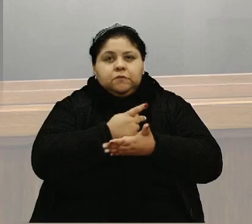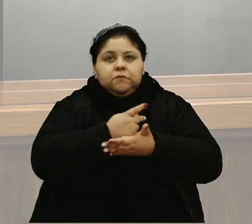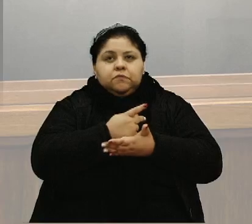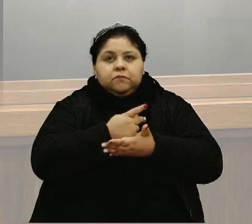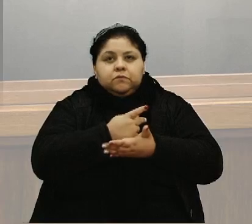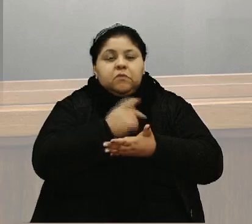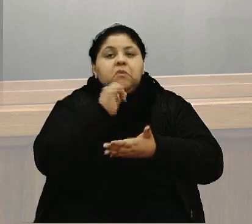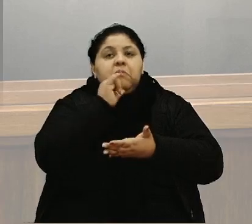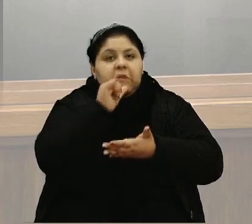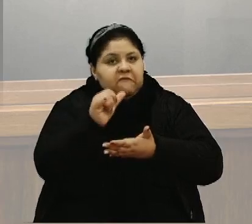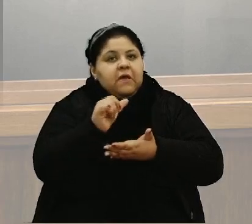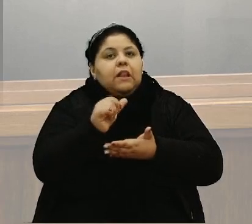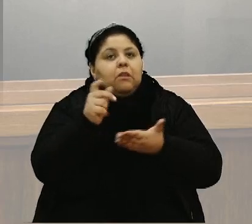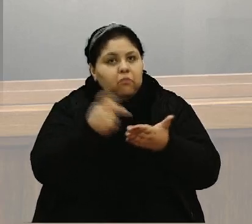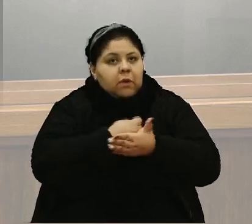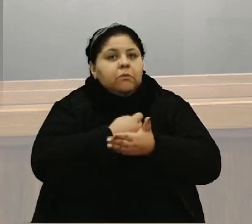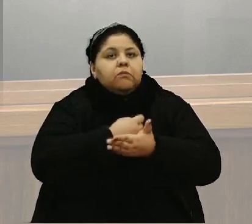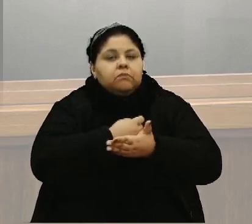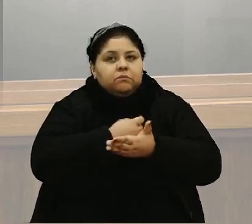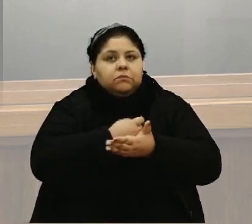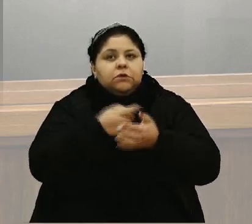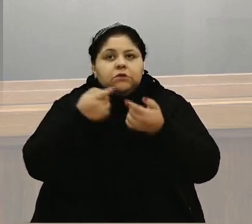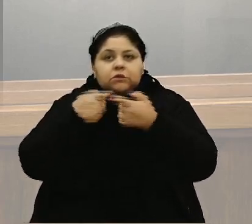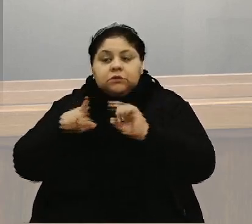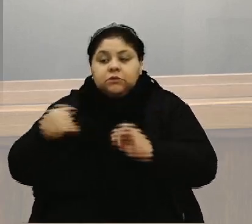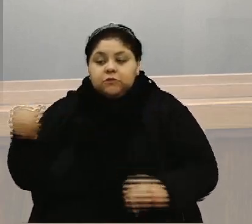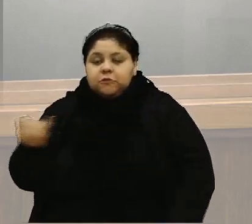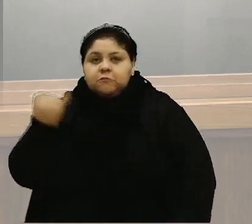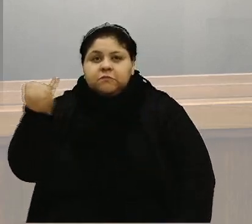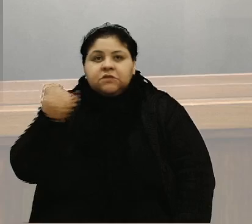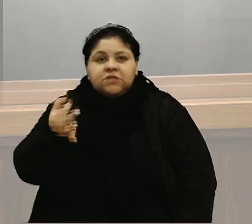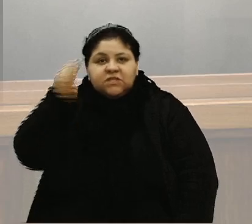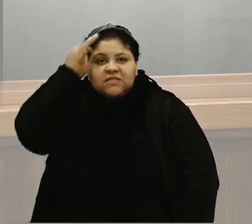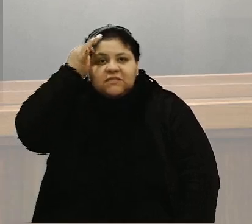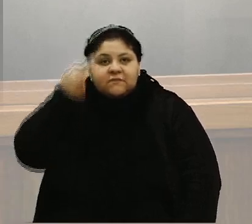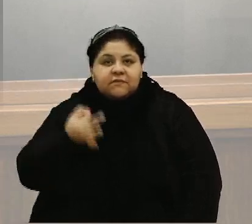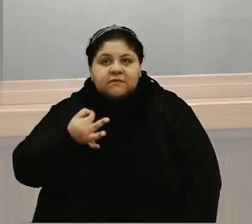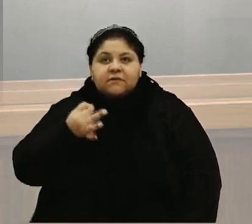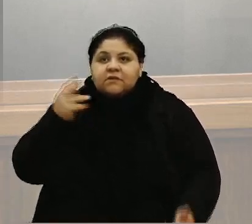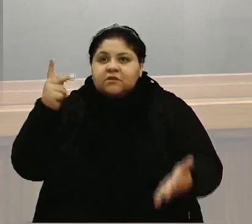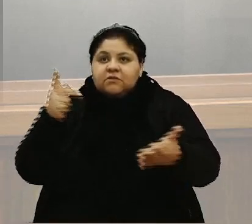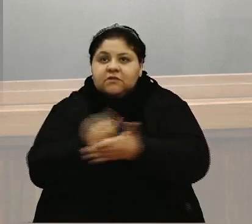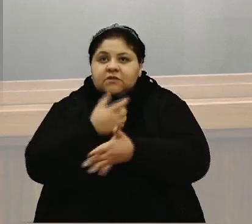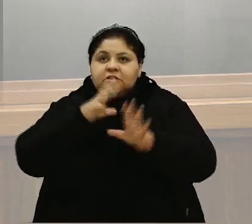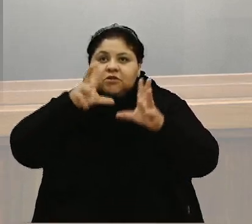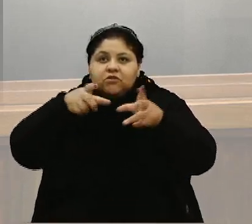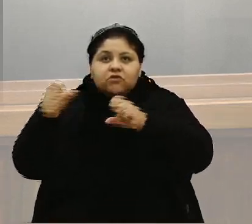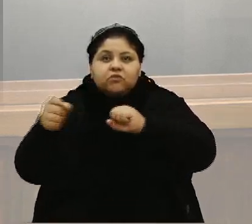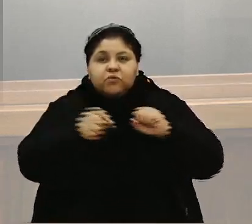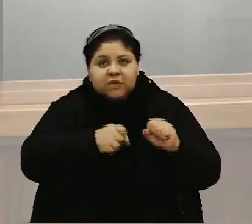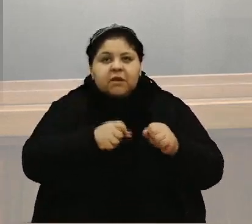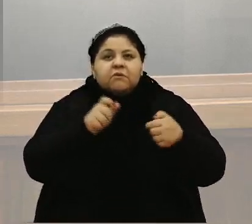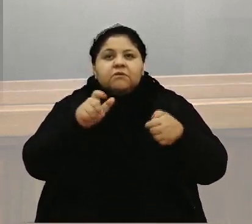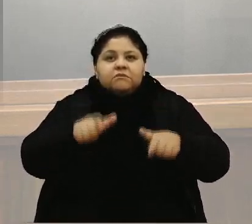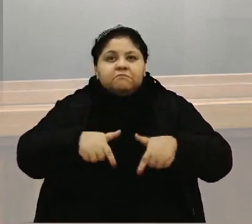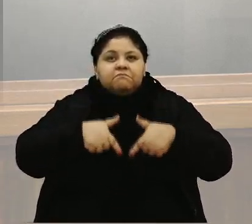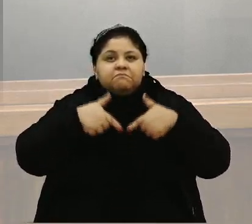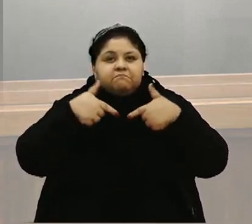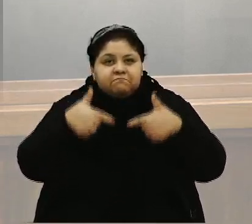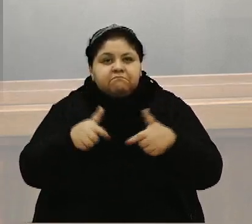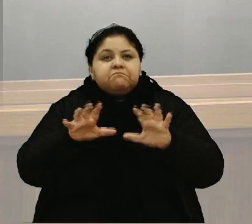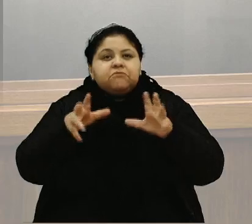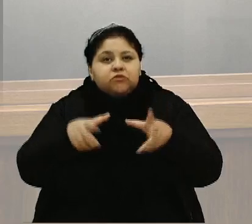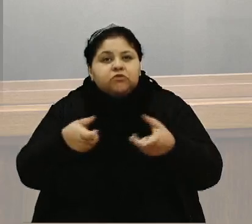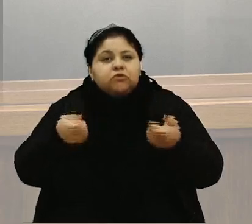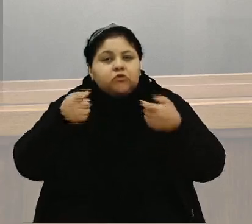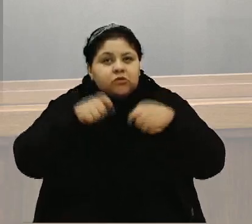uma falha dessa, mas a importância de entender que é um erro que todos nós podemos cometer e que todos nós